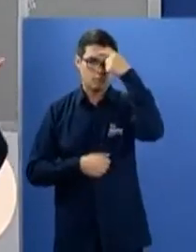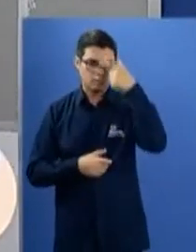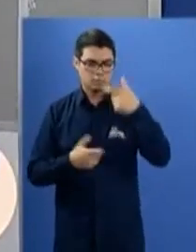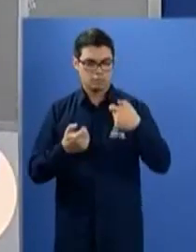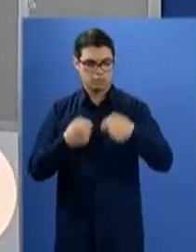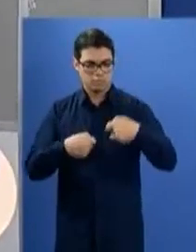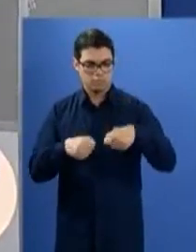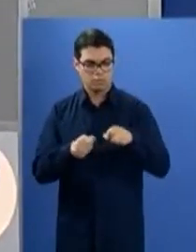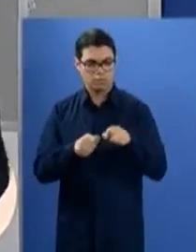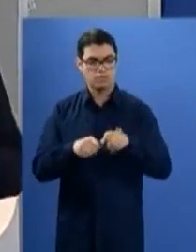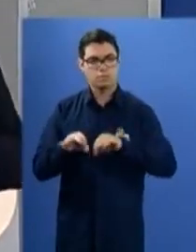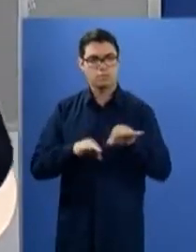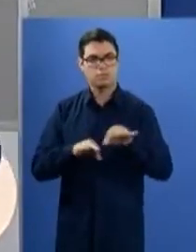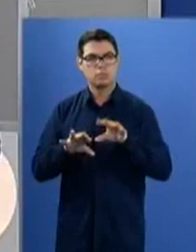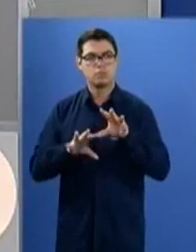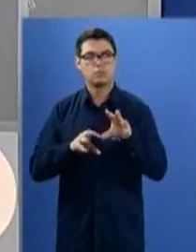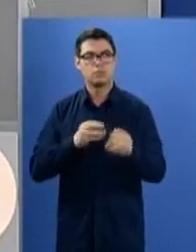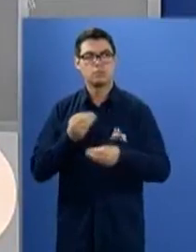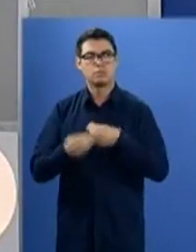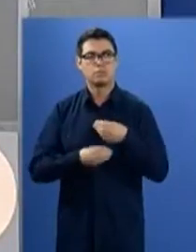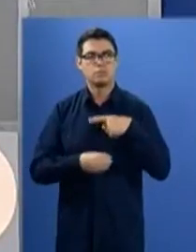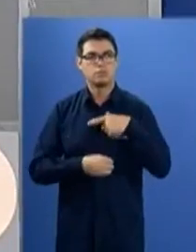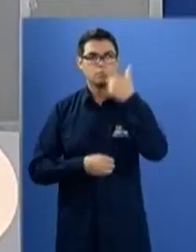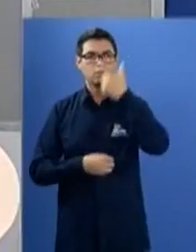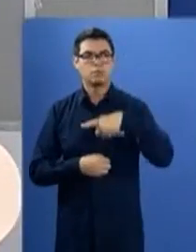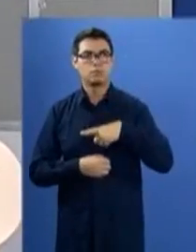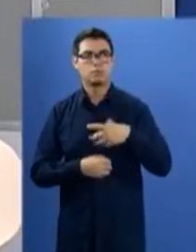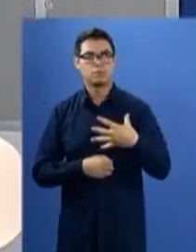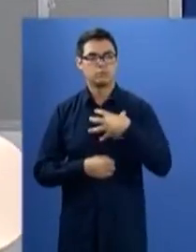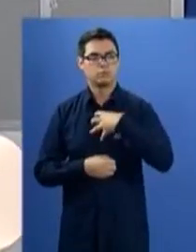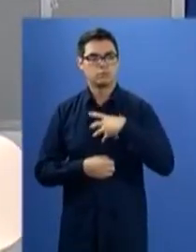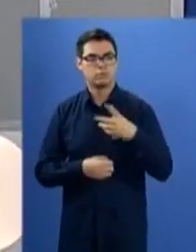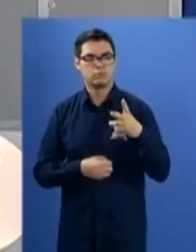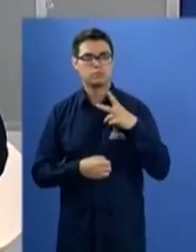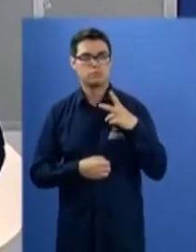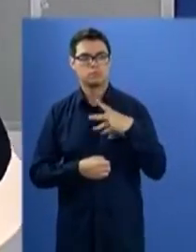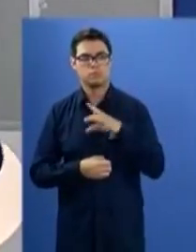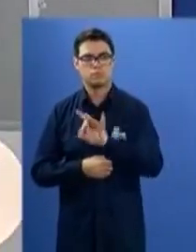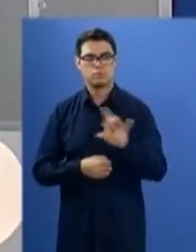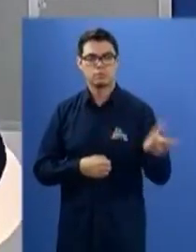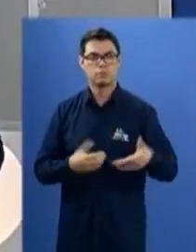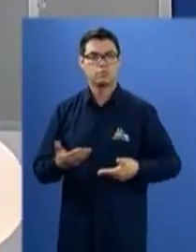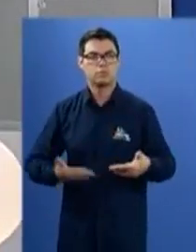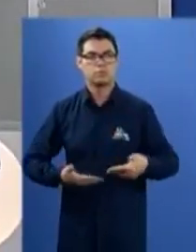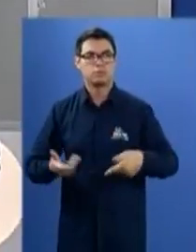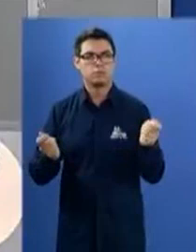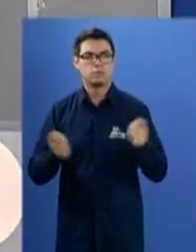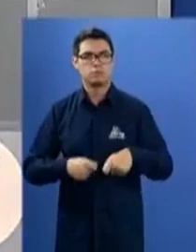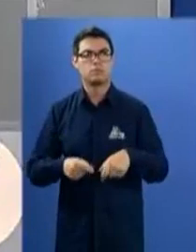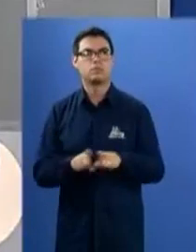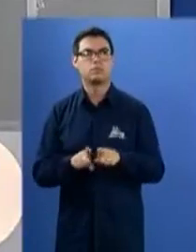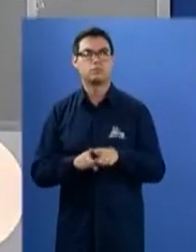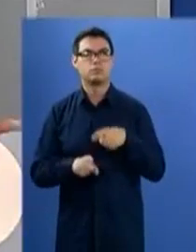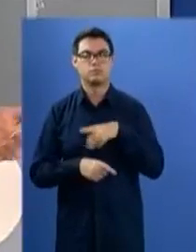a monotonia dos movimentos, elas determinam um estado particular para cada funcionário, para cada